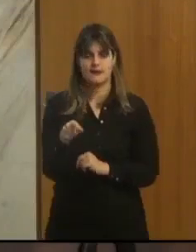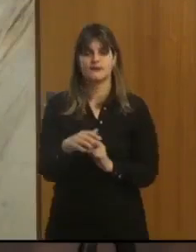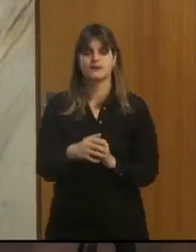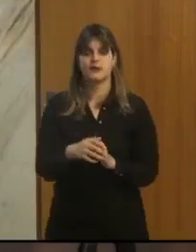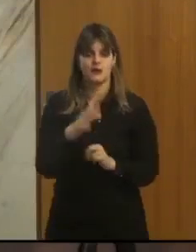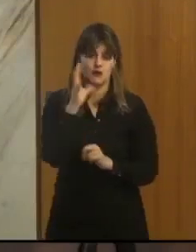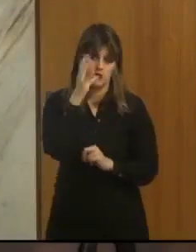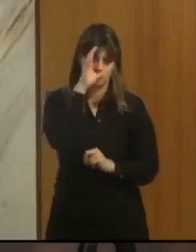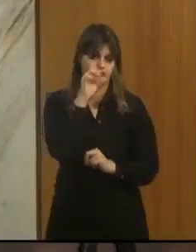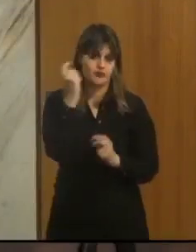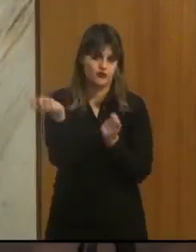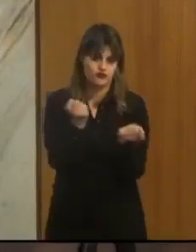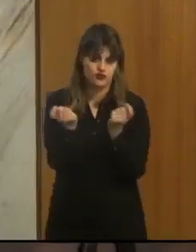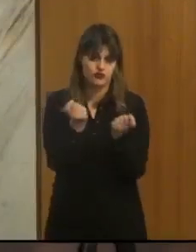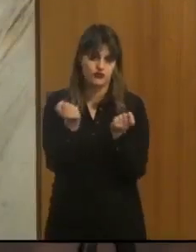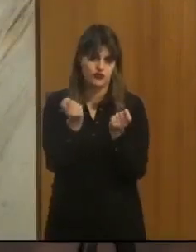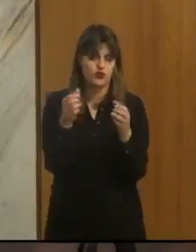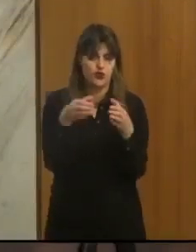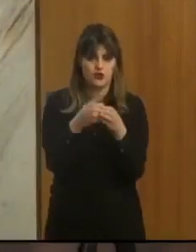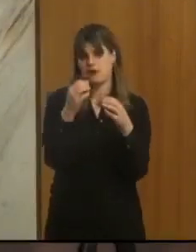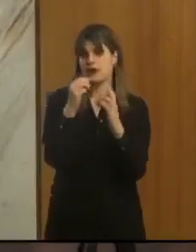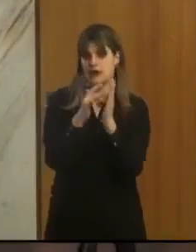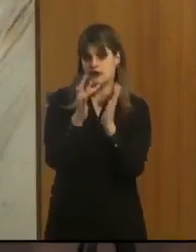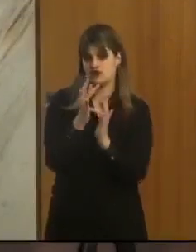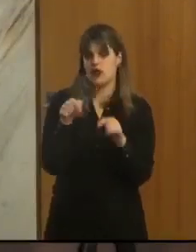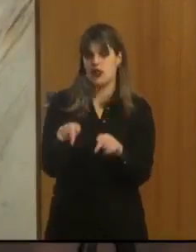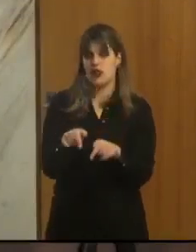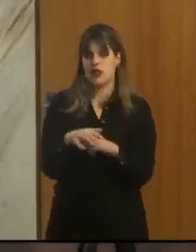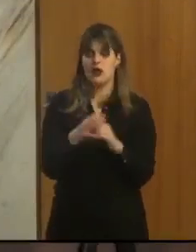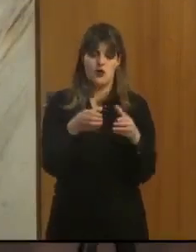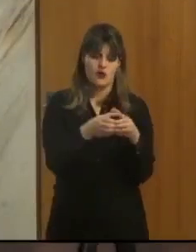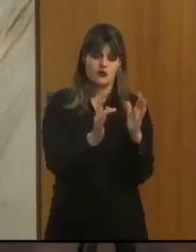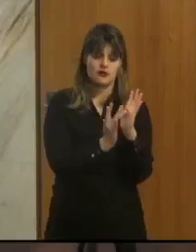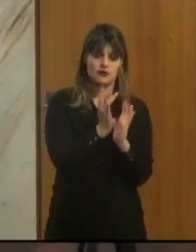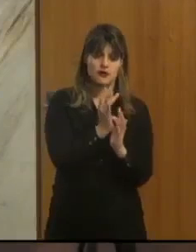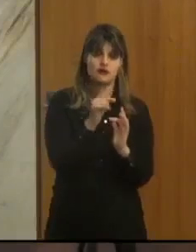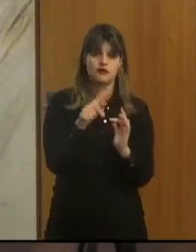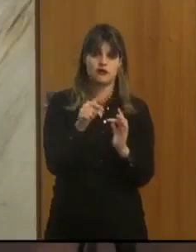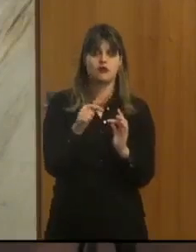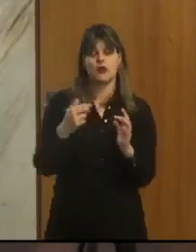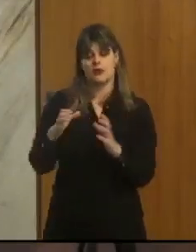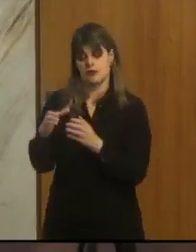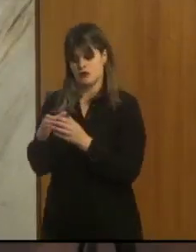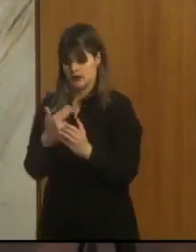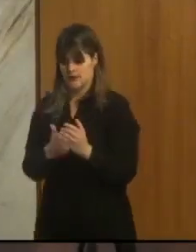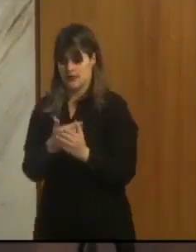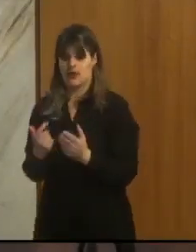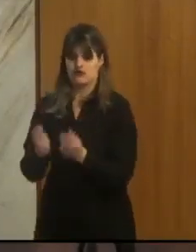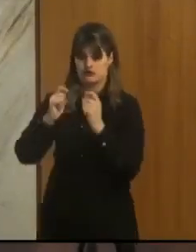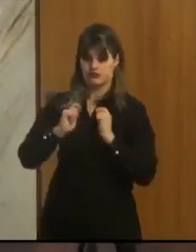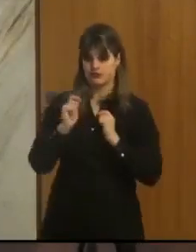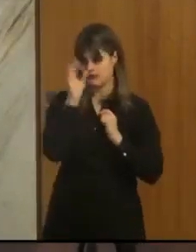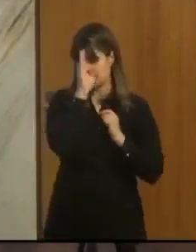enquanto governador da Ordem de Cristo. Ordem de Cristo essa que herdou os Templários. Todos nós sabemos isso.